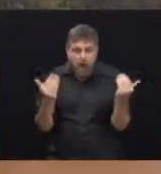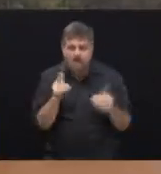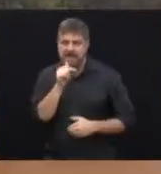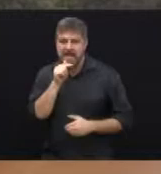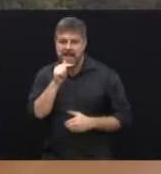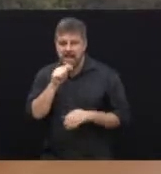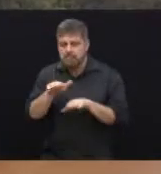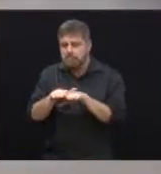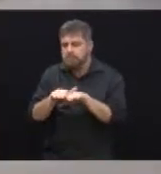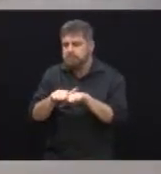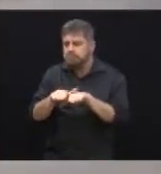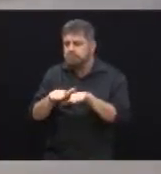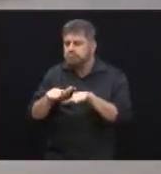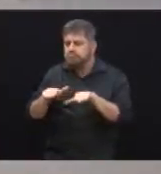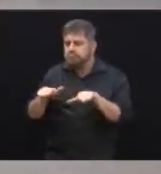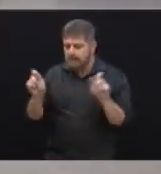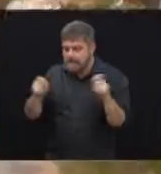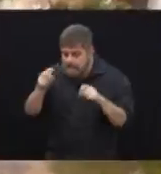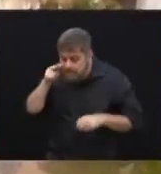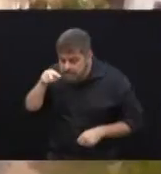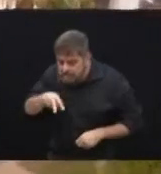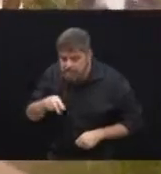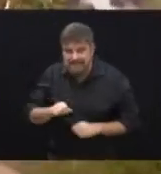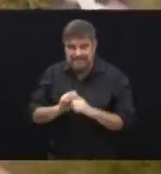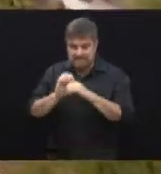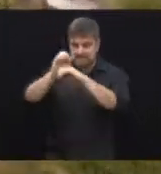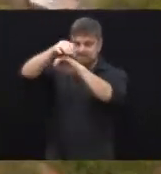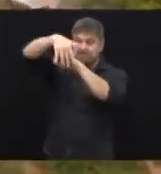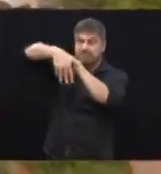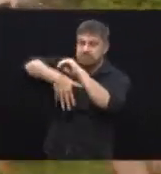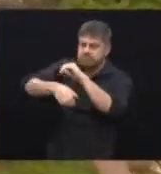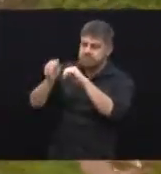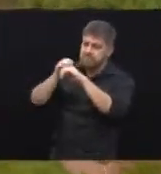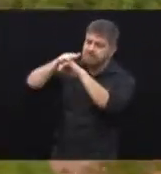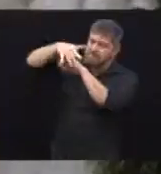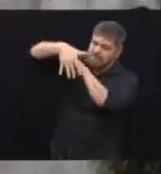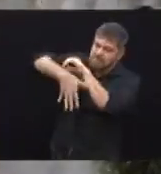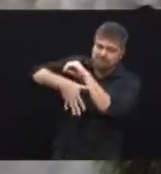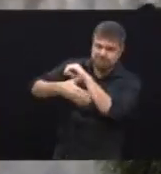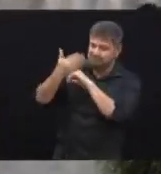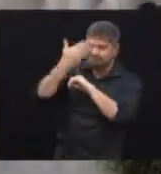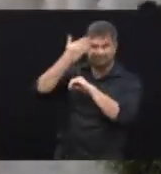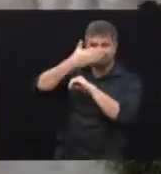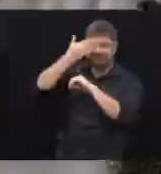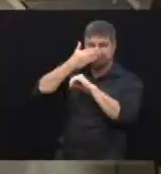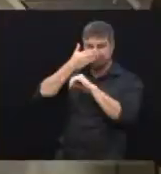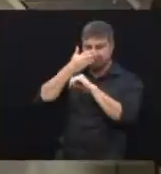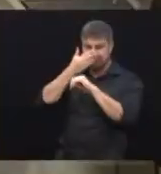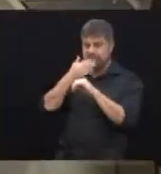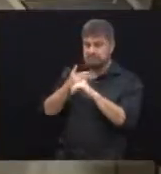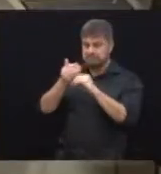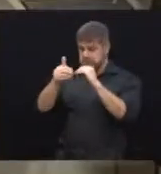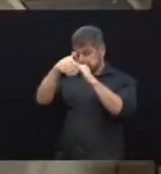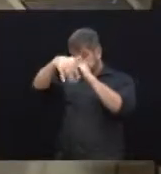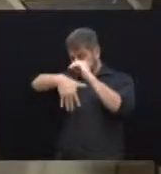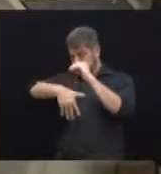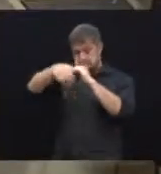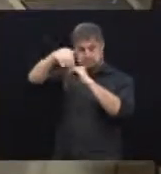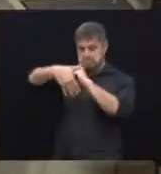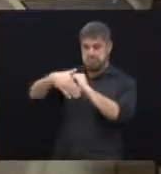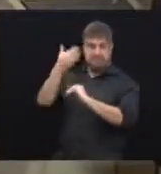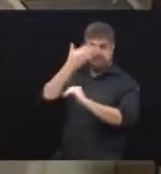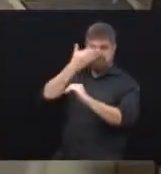a água está parada, ela é cristalina. Quando ela está caindo na catarata, ela é opaca. Ela não deixa passar